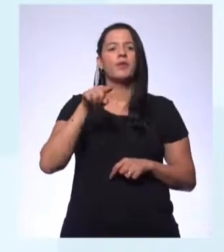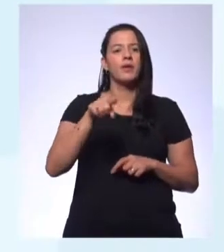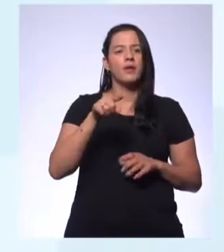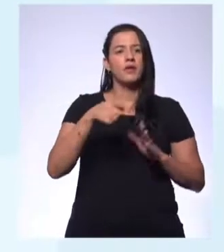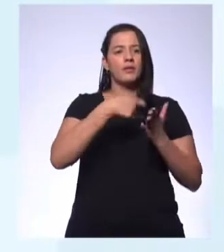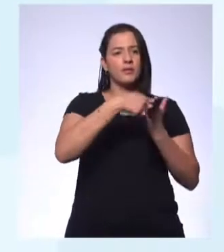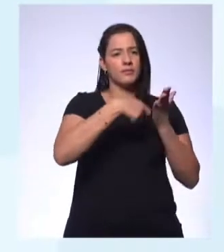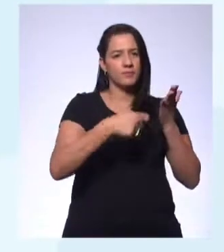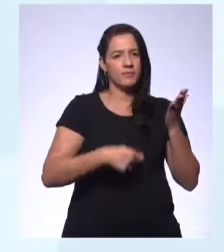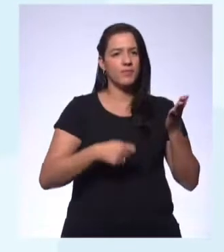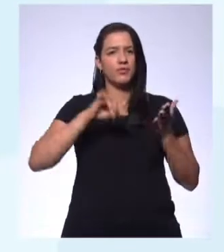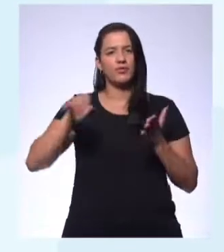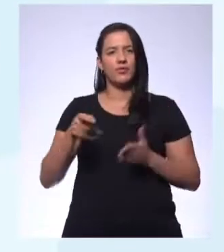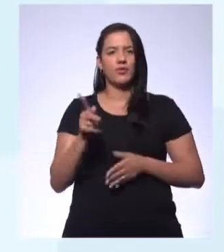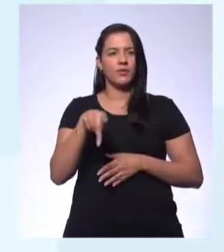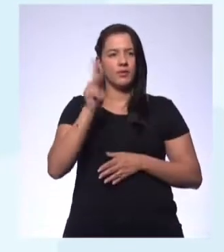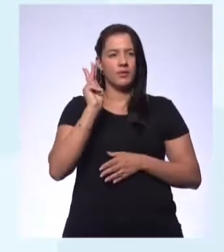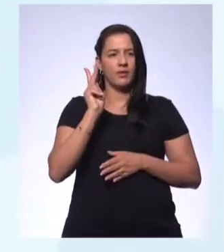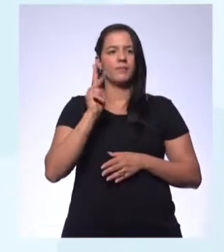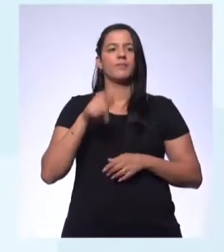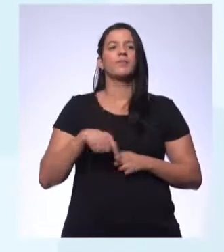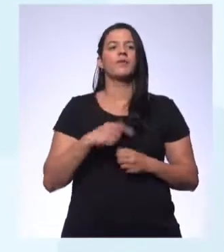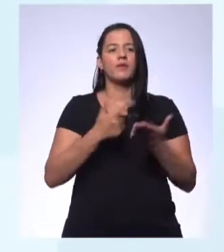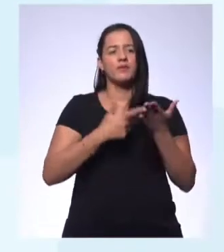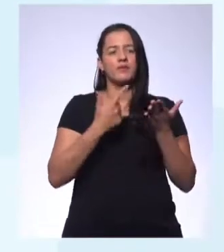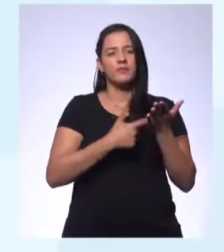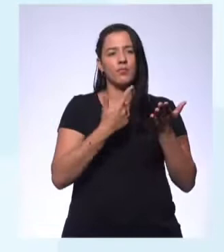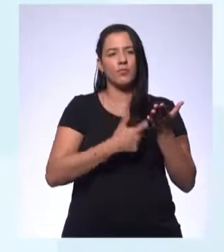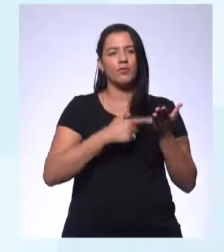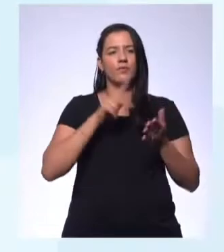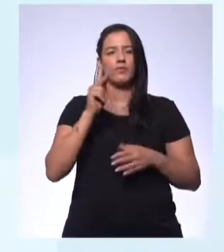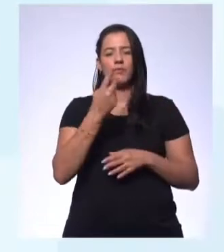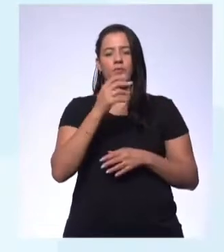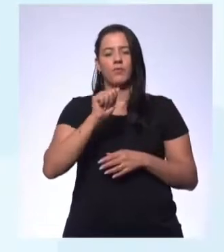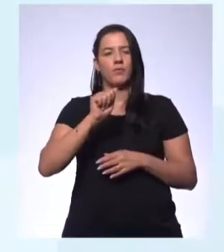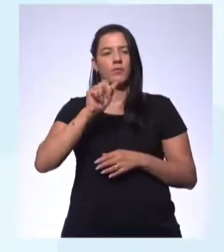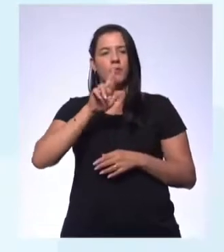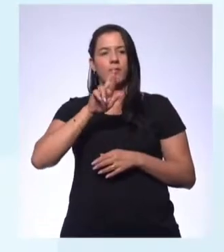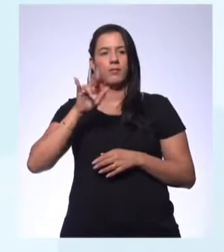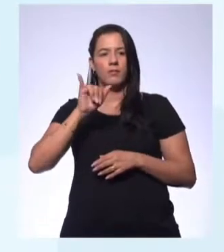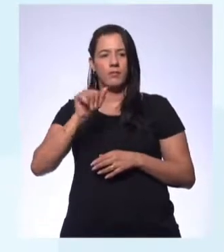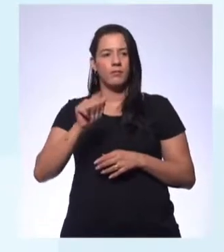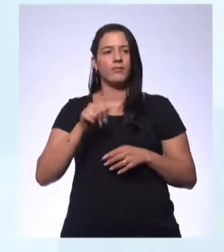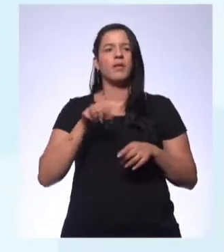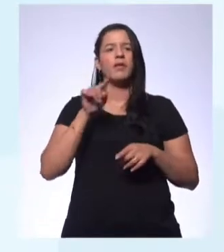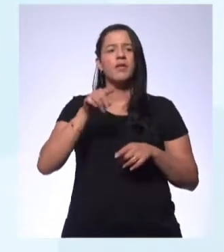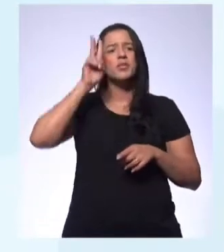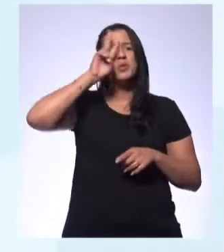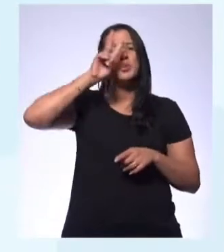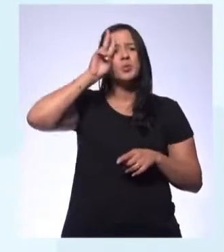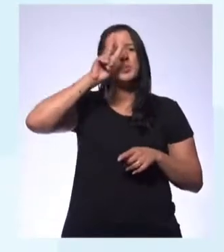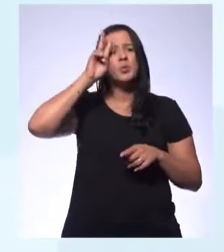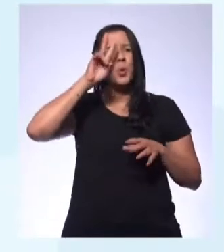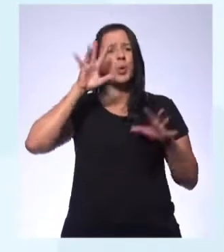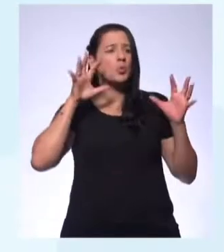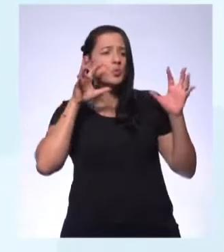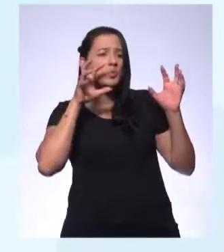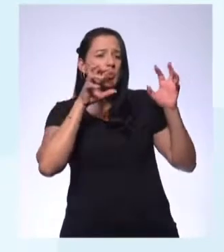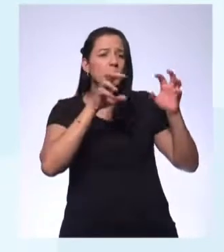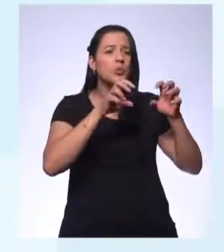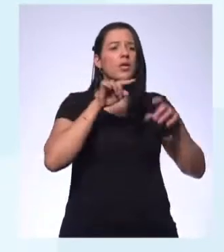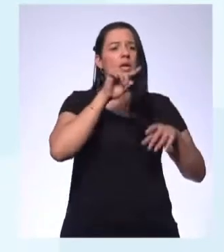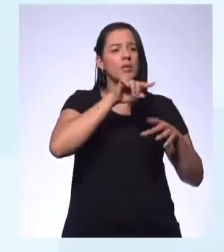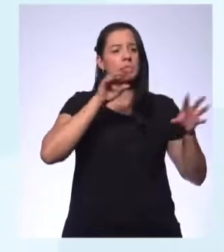saga Harry Potter. Com uma história divertida e surpreendentemente sombria, retornamos ao